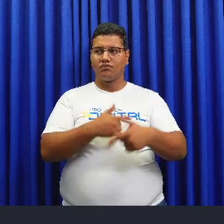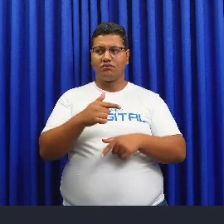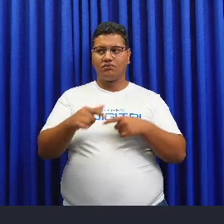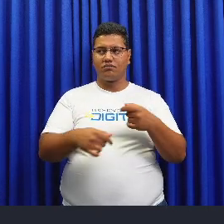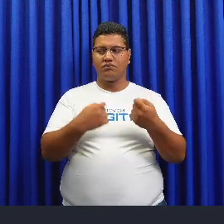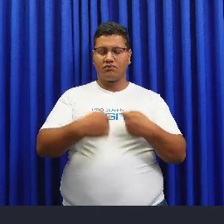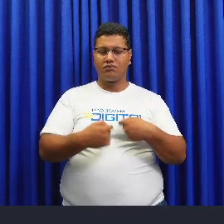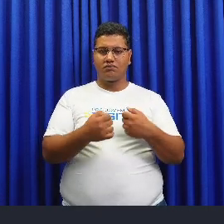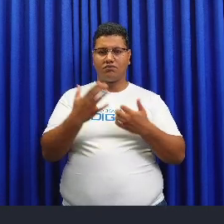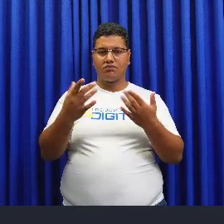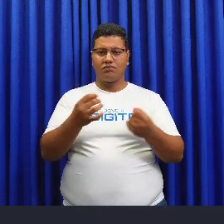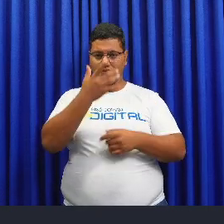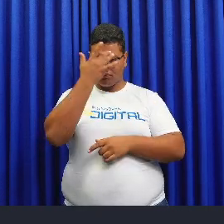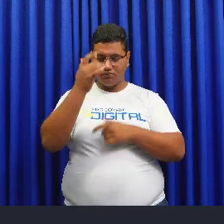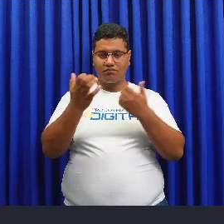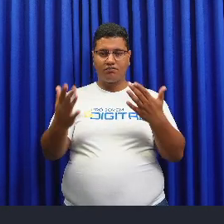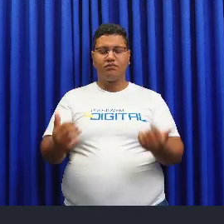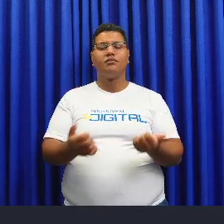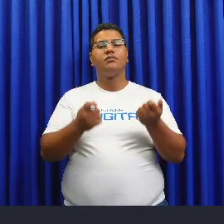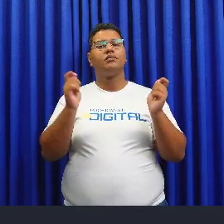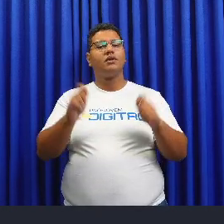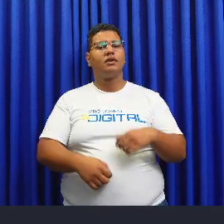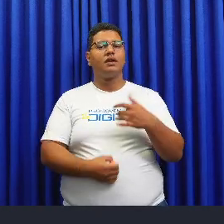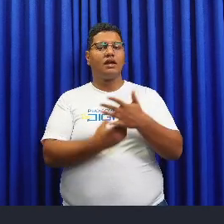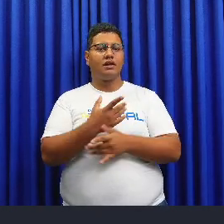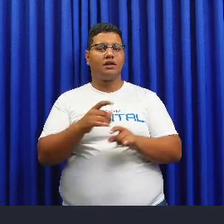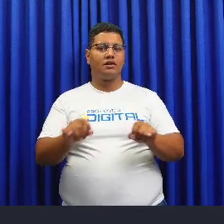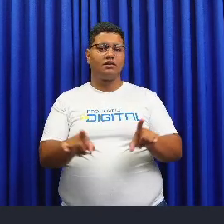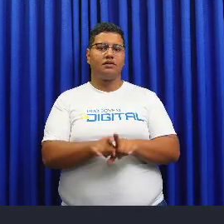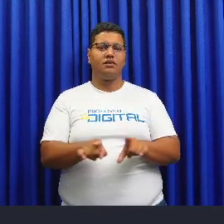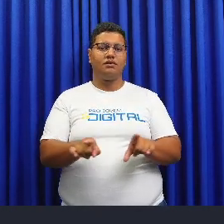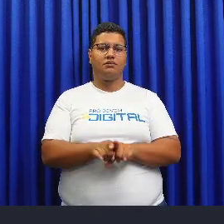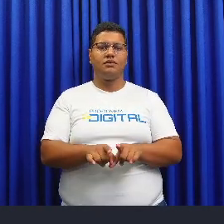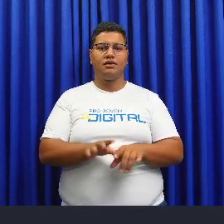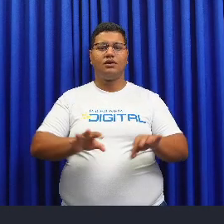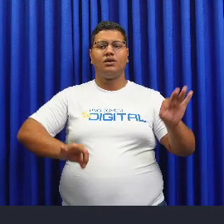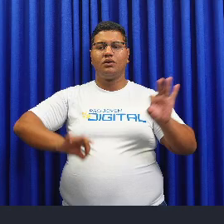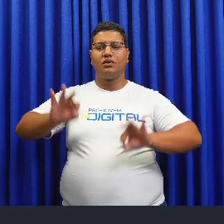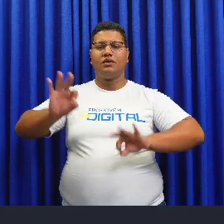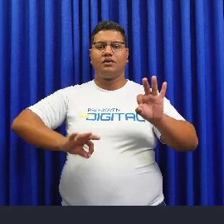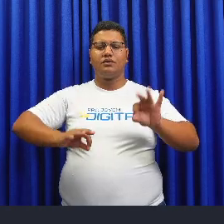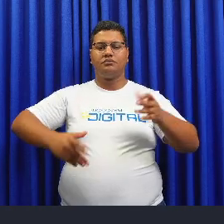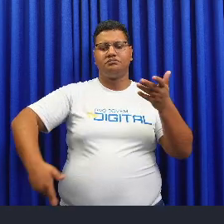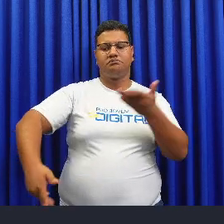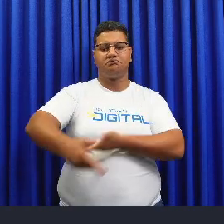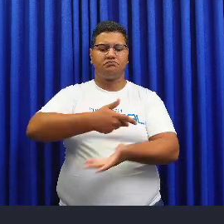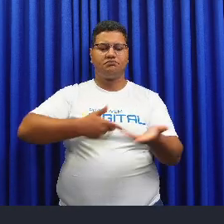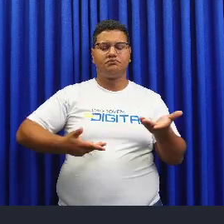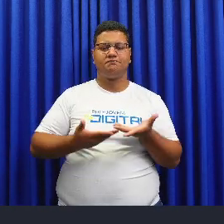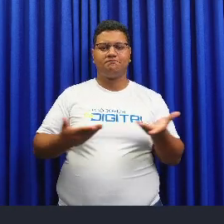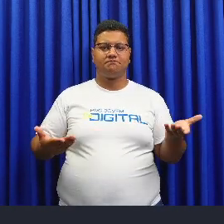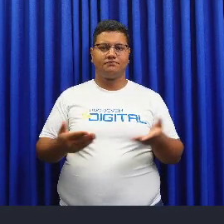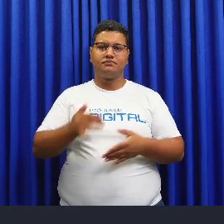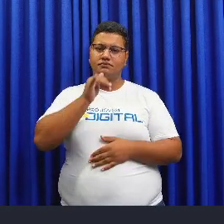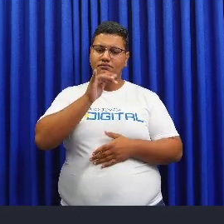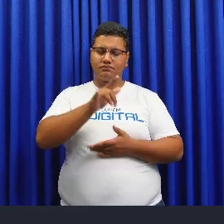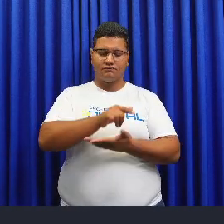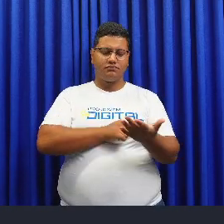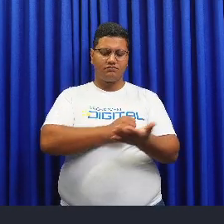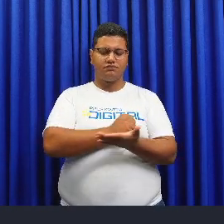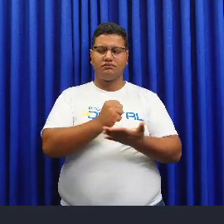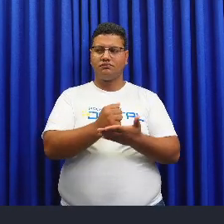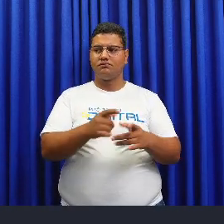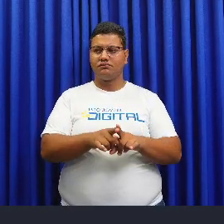trabalho depende do trabalho de outros. Vocês podem criar aí uma organização entre vocês. Então vamos lá. Eu fui